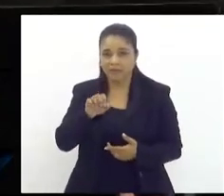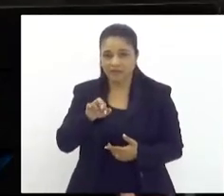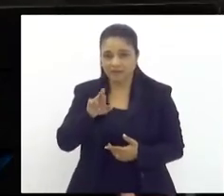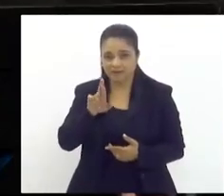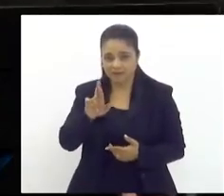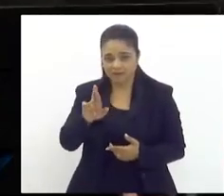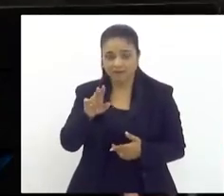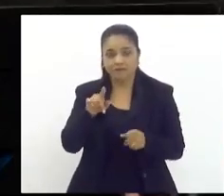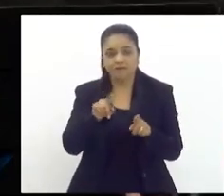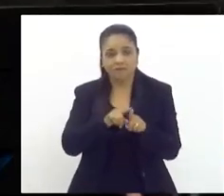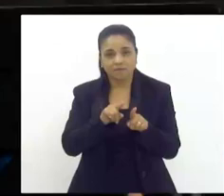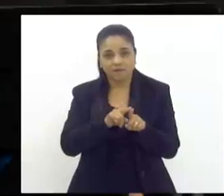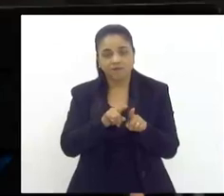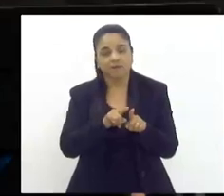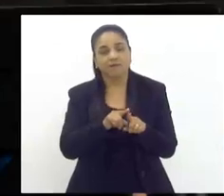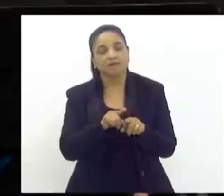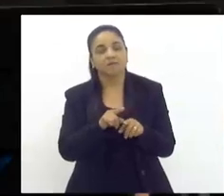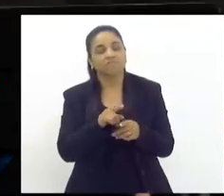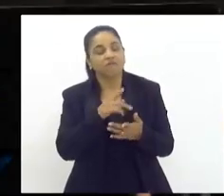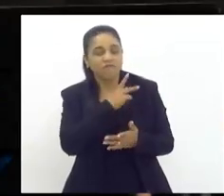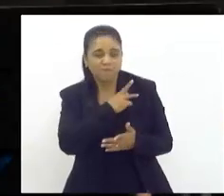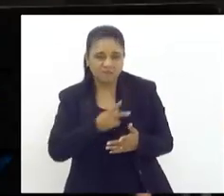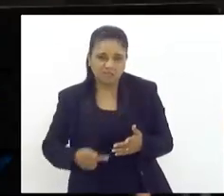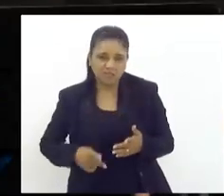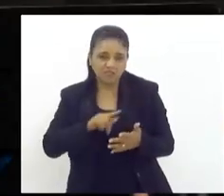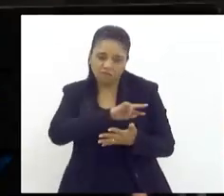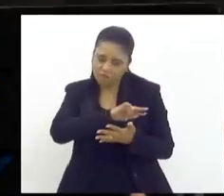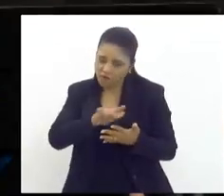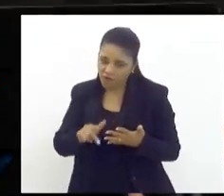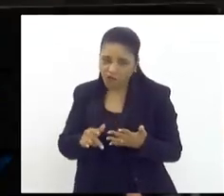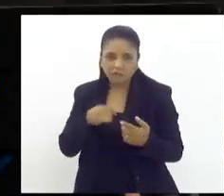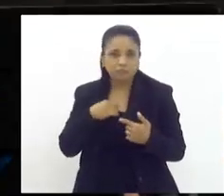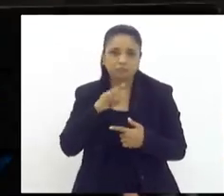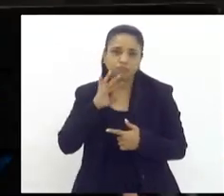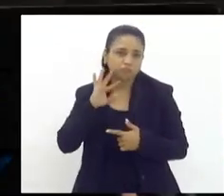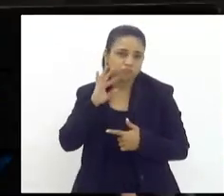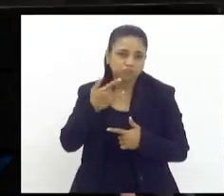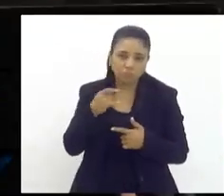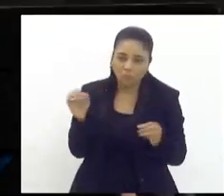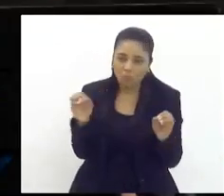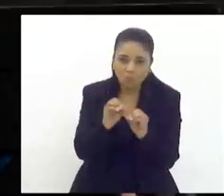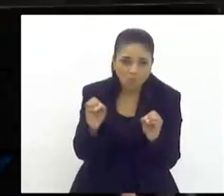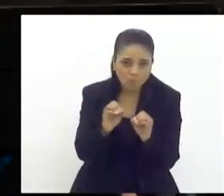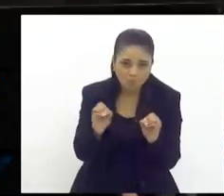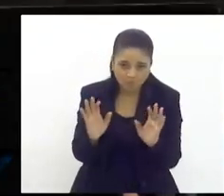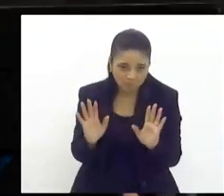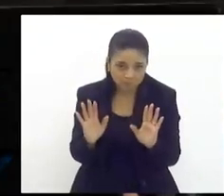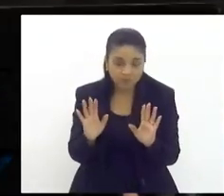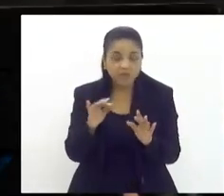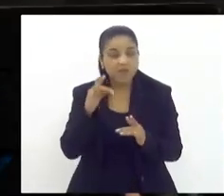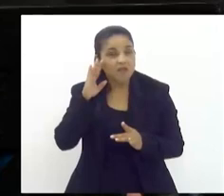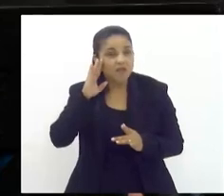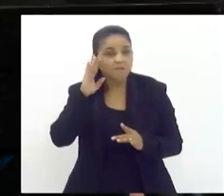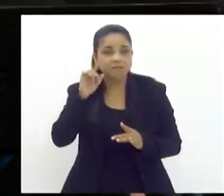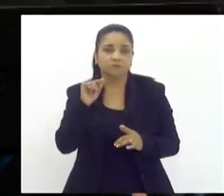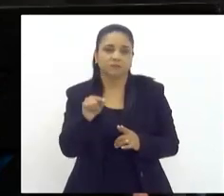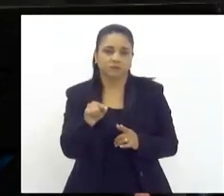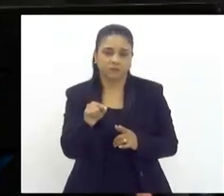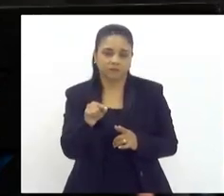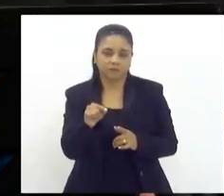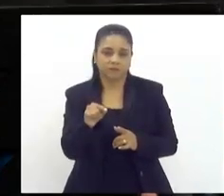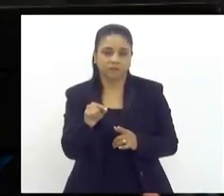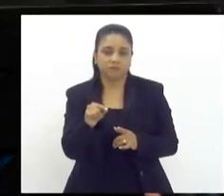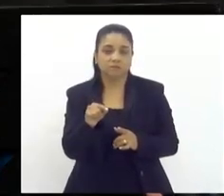passaram vários presidentes pelo Dé e nenhum deles resolveu essa questão e isso é muito fundamental inclusive